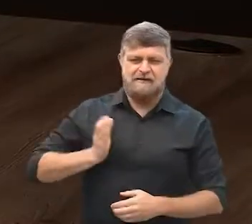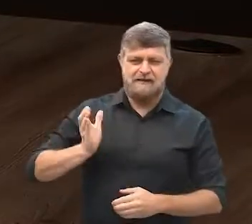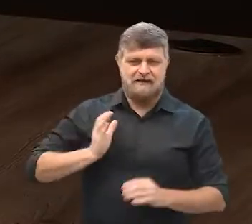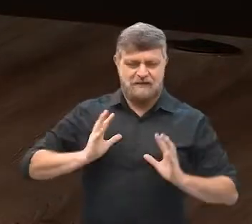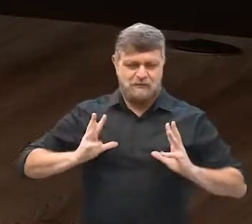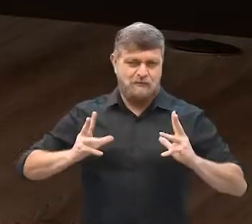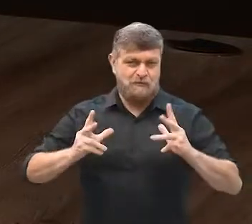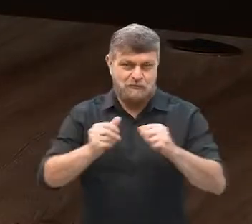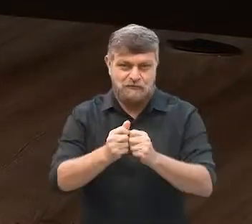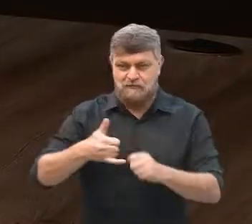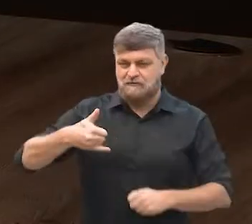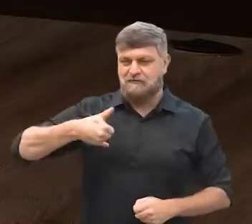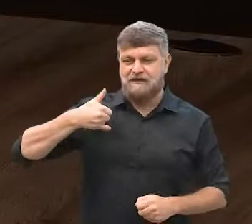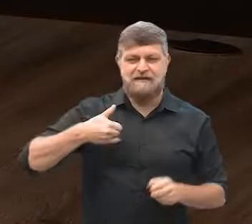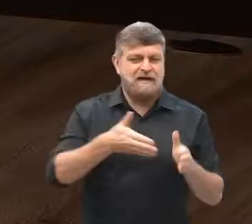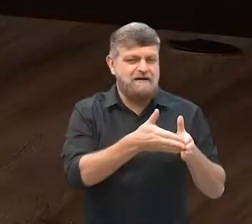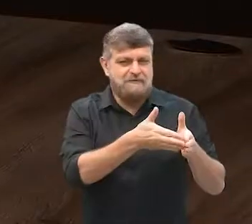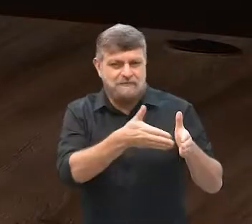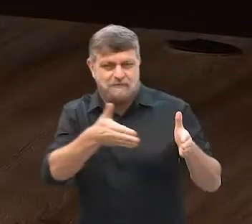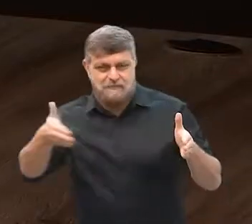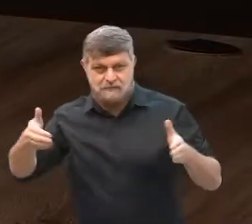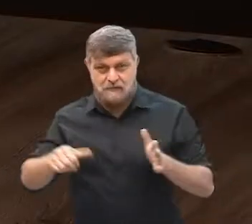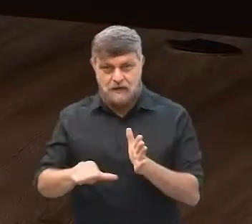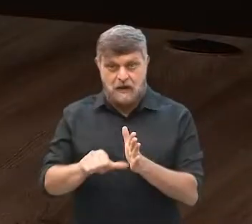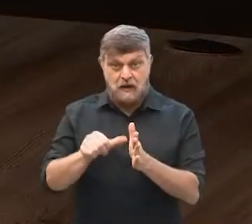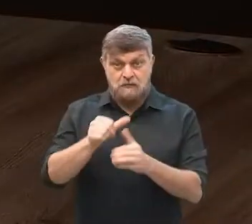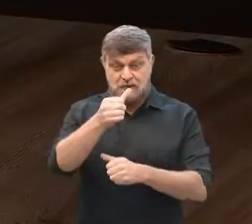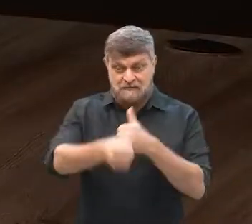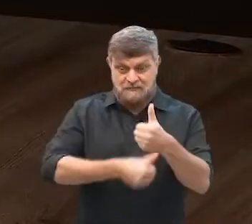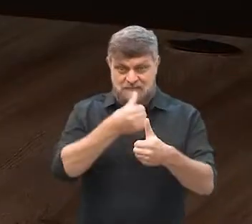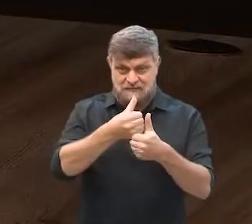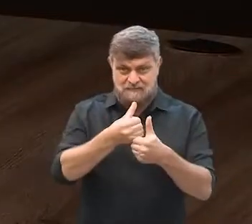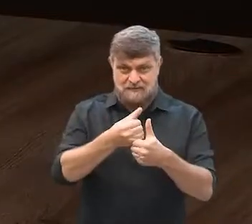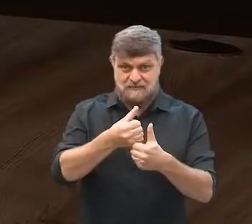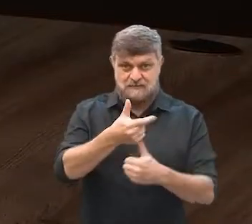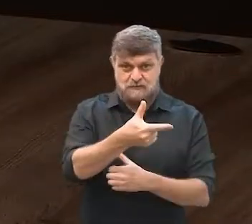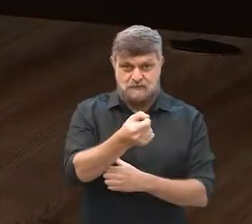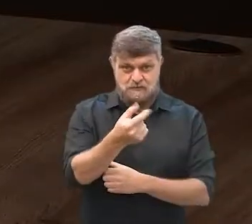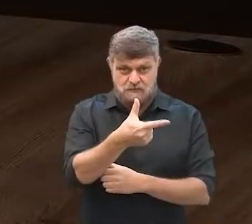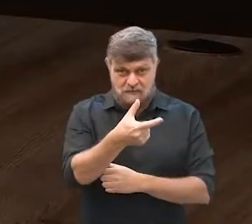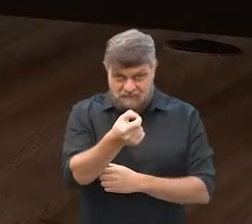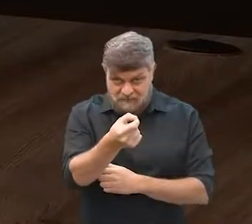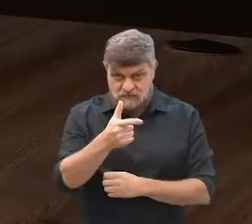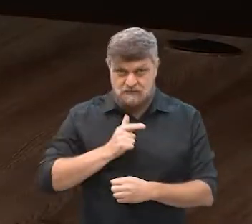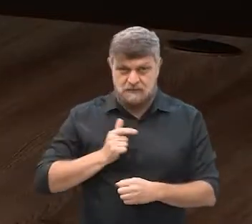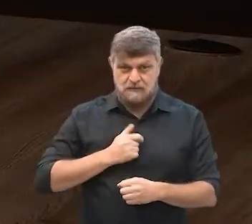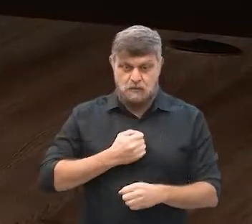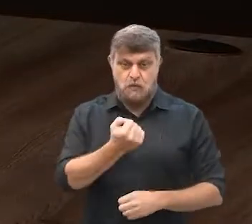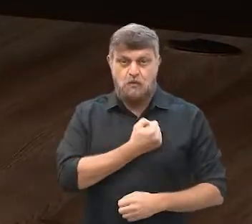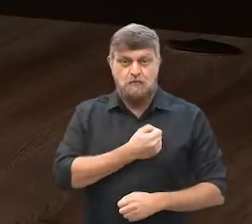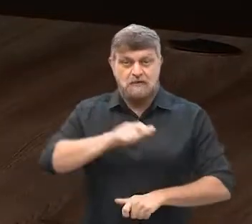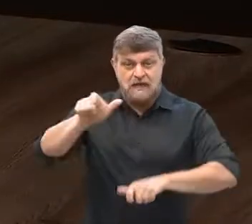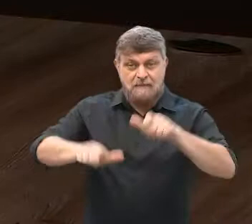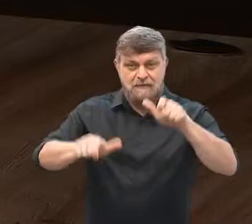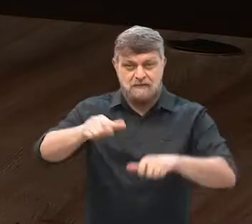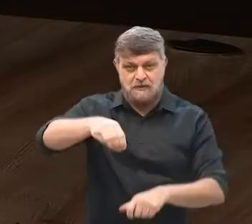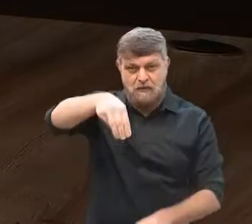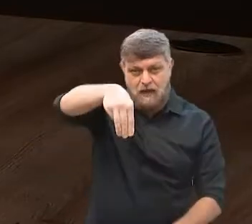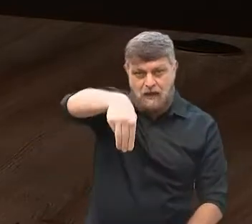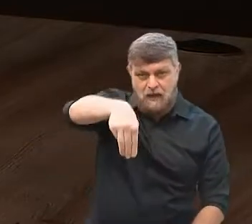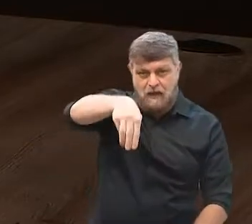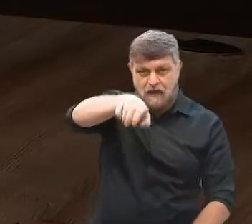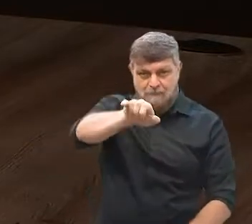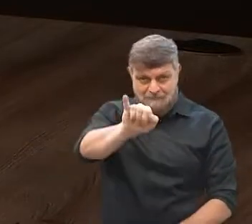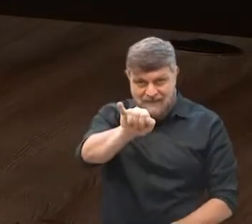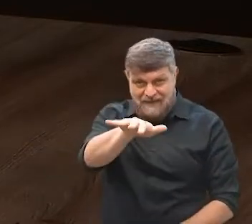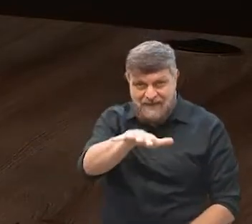e faixas etárias. No primeiro semestre deste ano, o número de empreendedores individuais que atuam